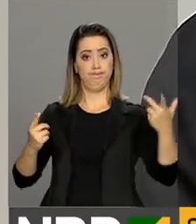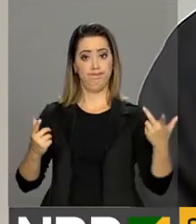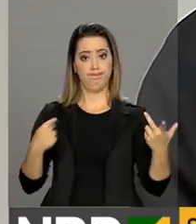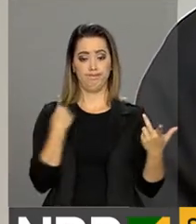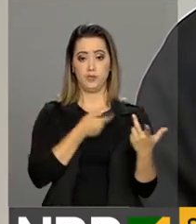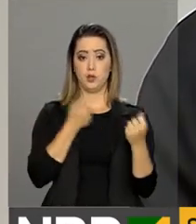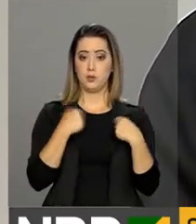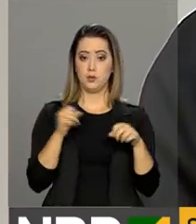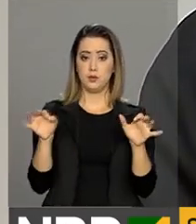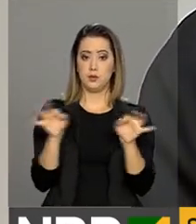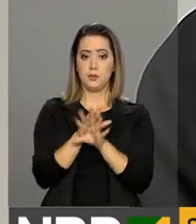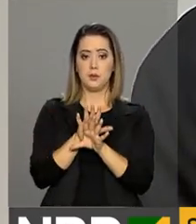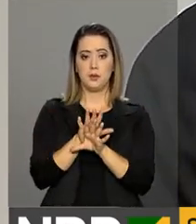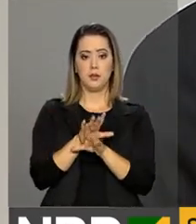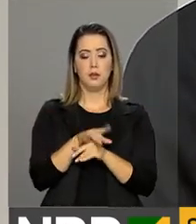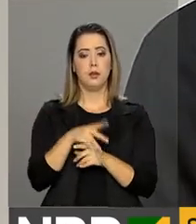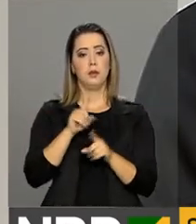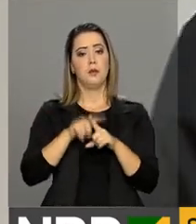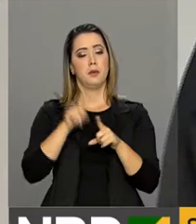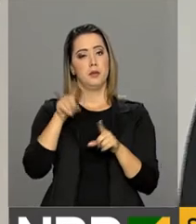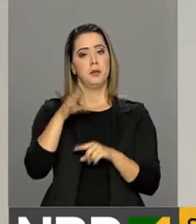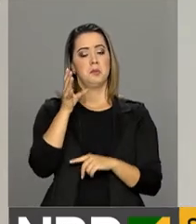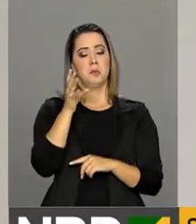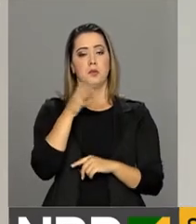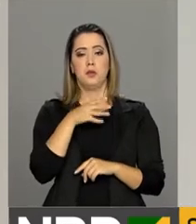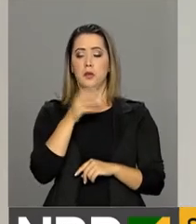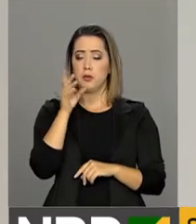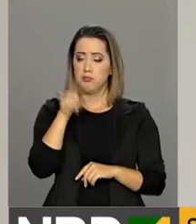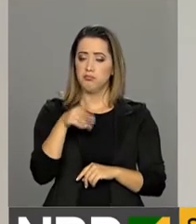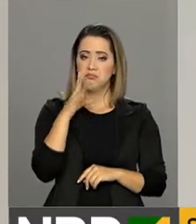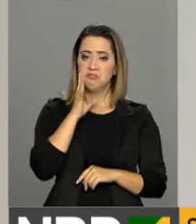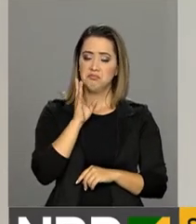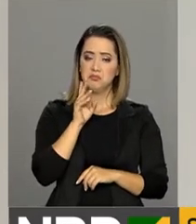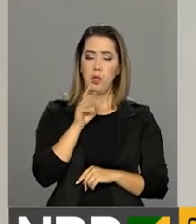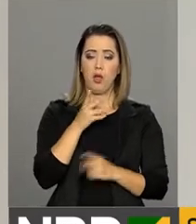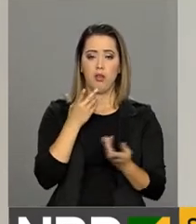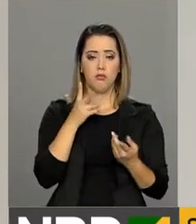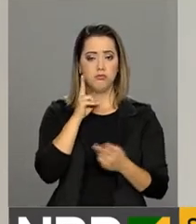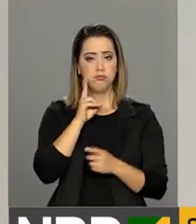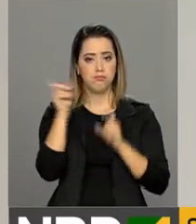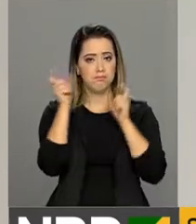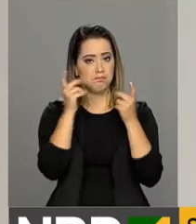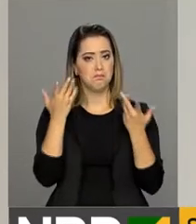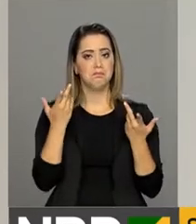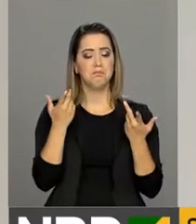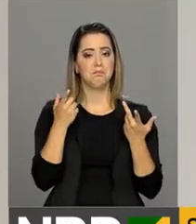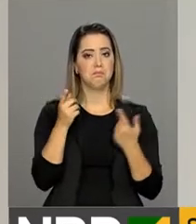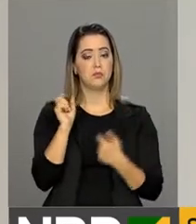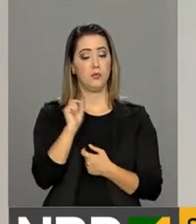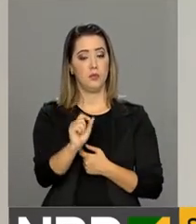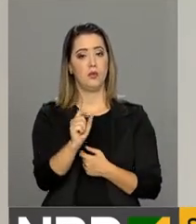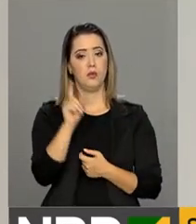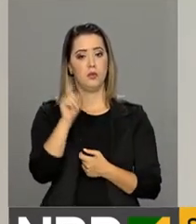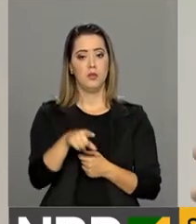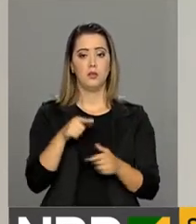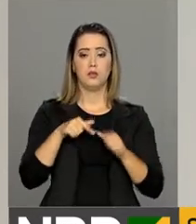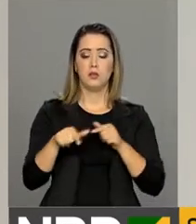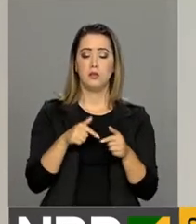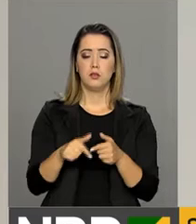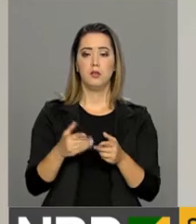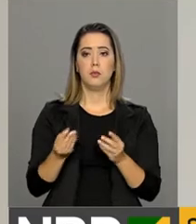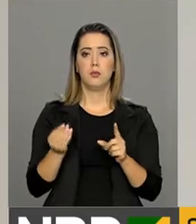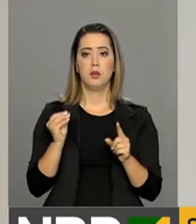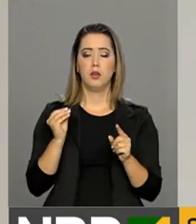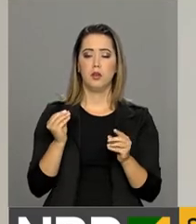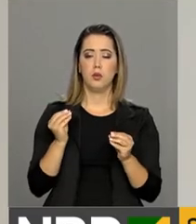curiosamente e fruta exatamente de uma atuação política muito votou até intensa e até sobre o foco político